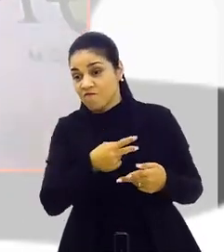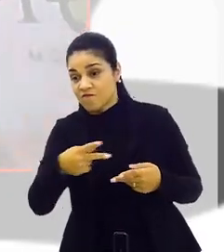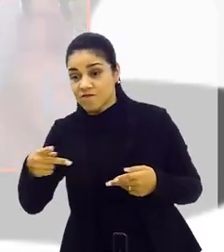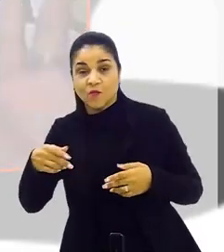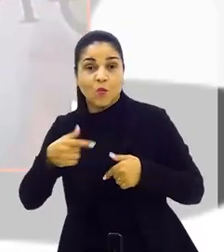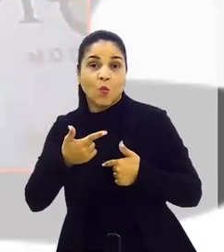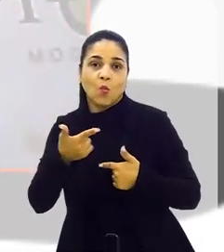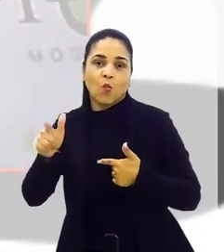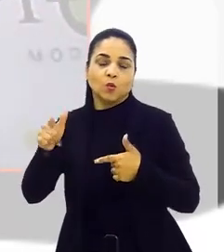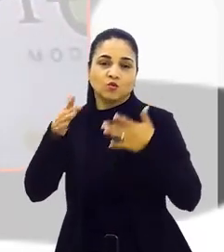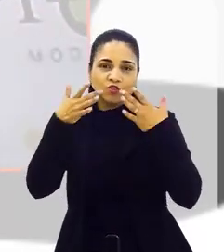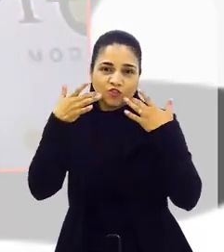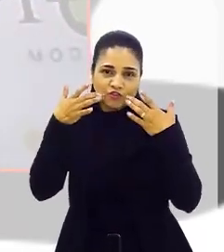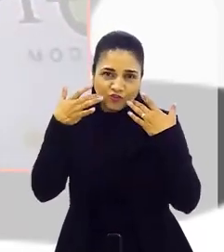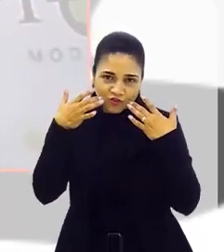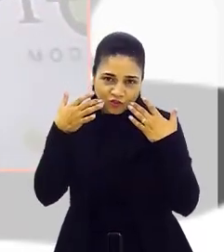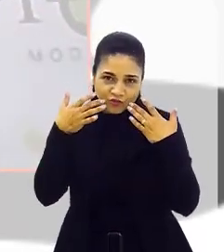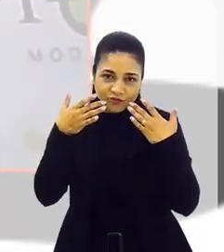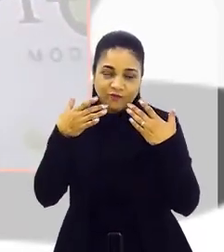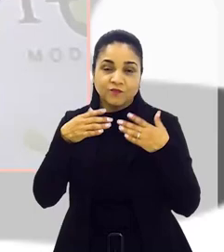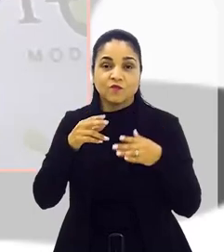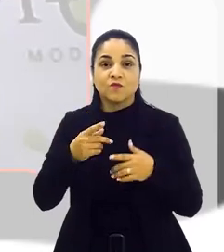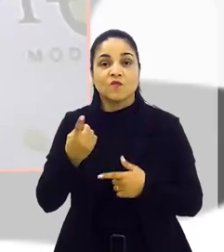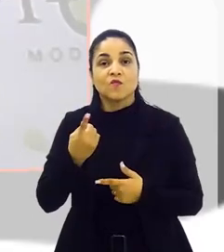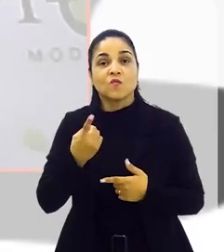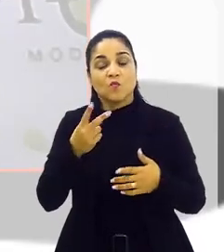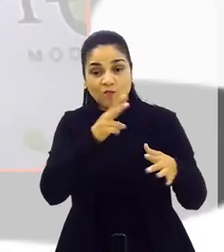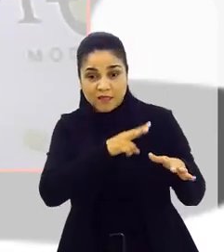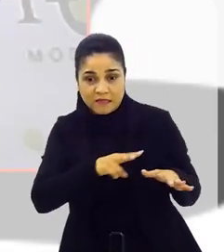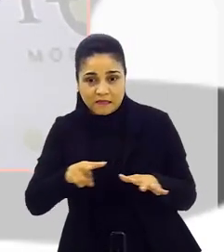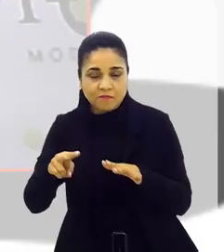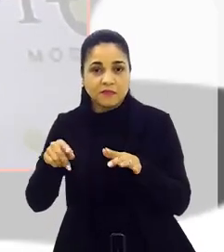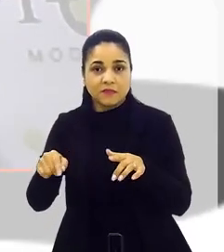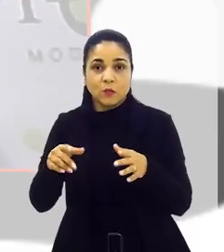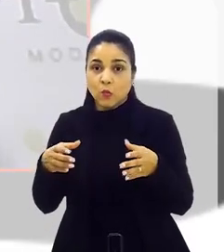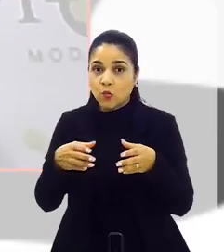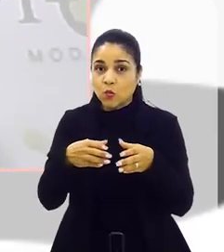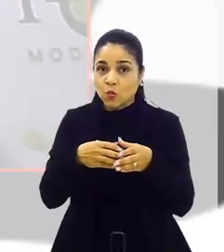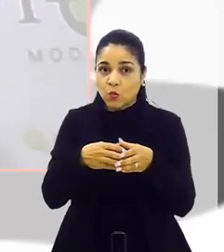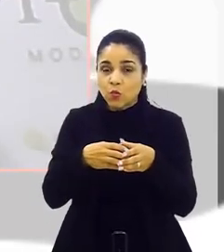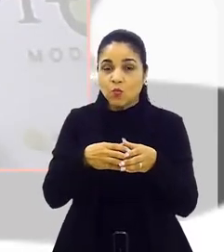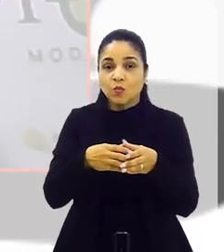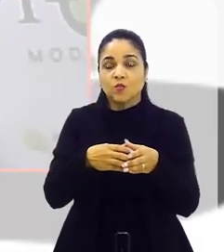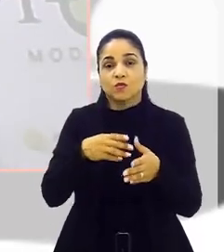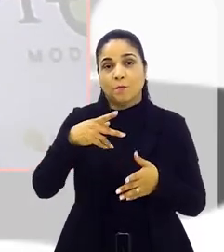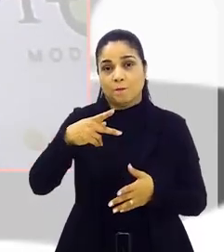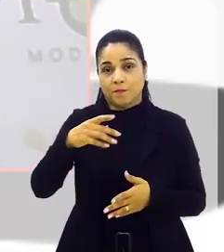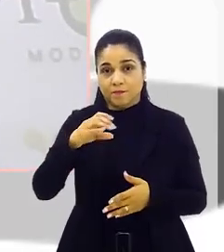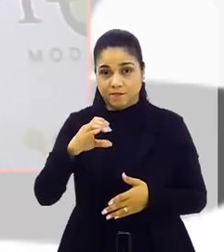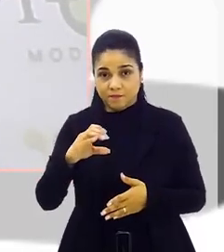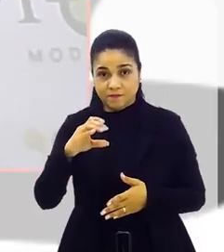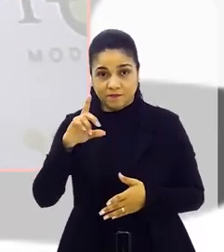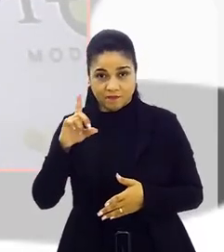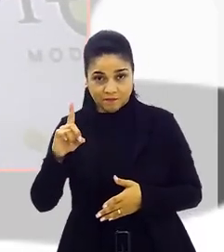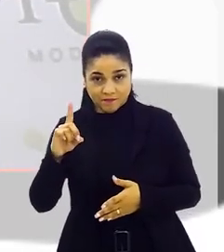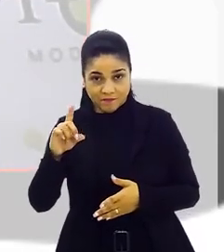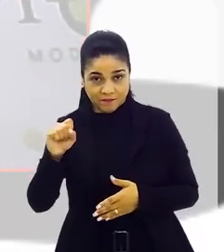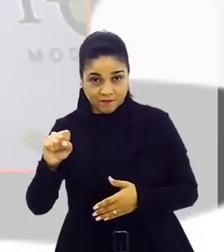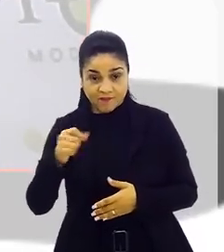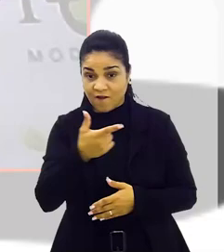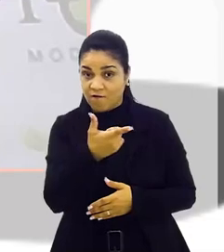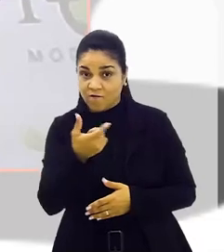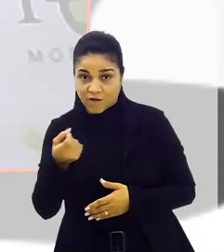Janeiro e deve ter andado para outros lugares. No primeiro final de semana, nós tivemos um grupo de PCDs, de 20, mais de 20